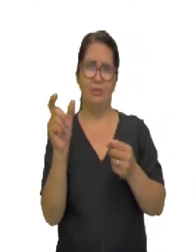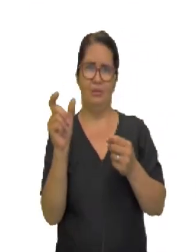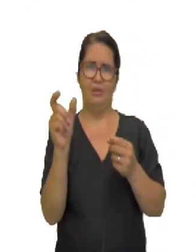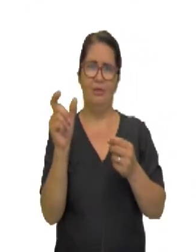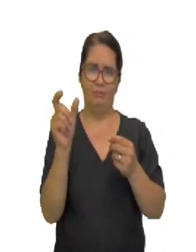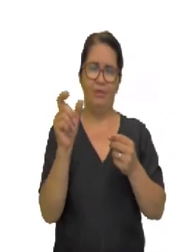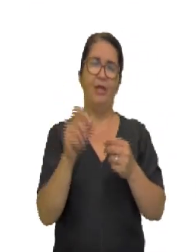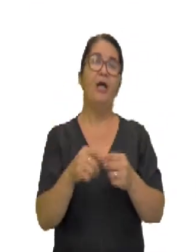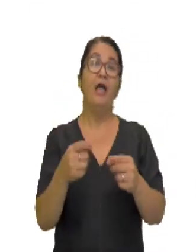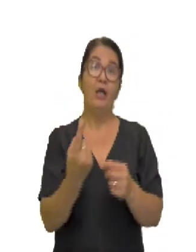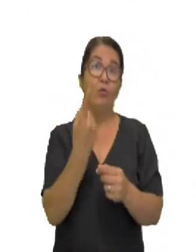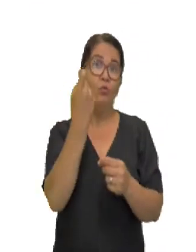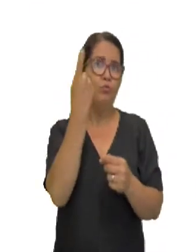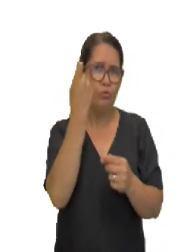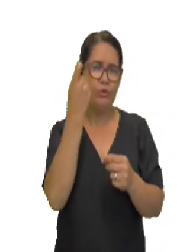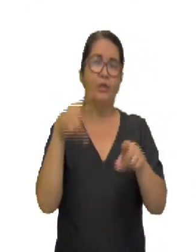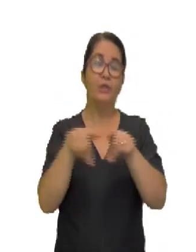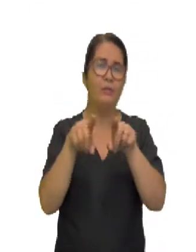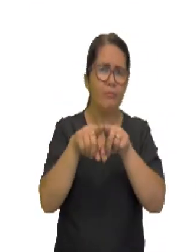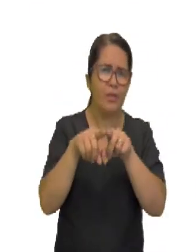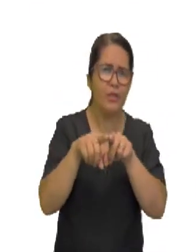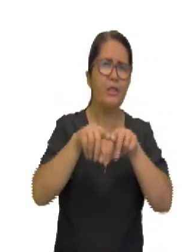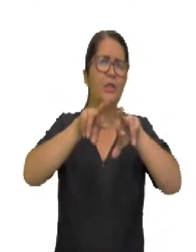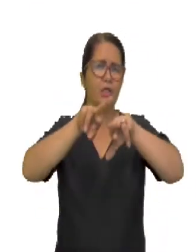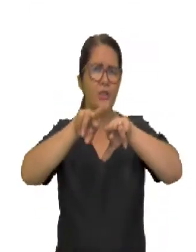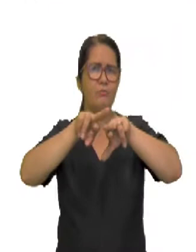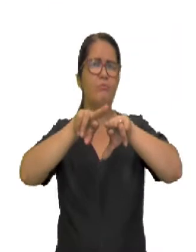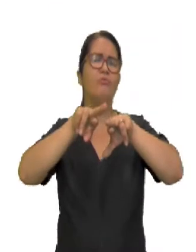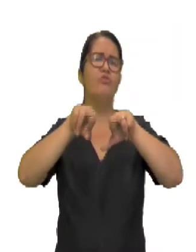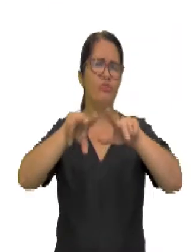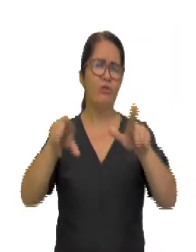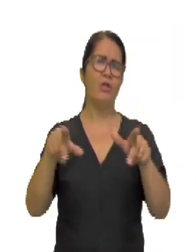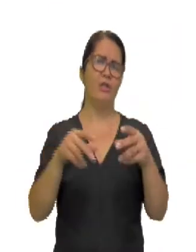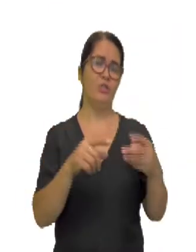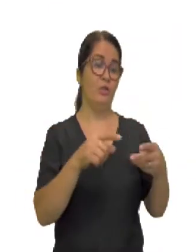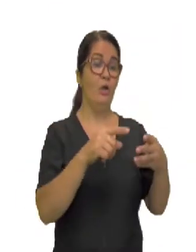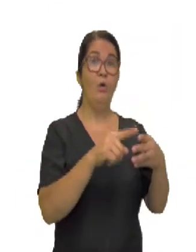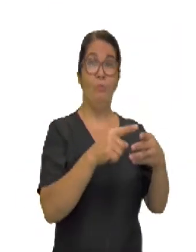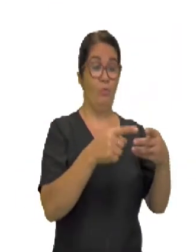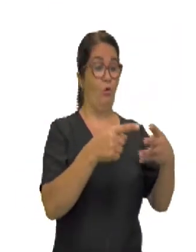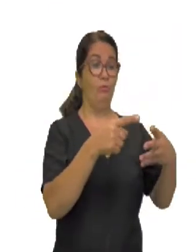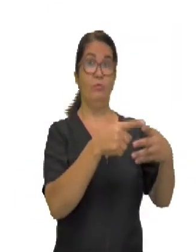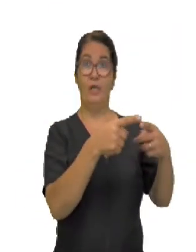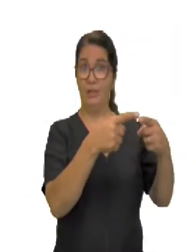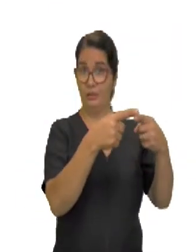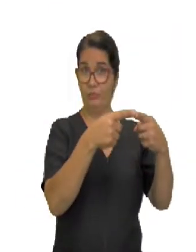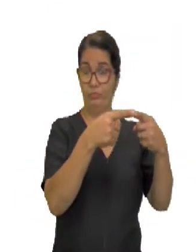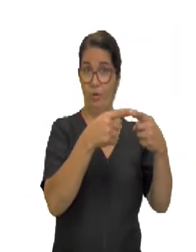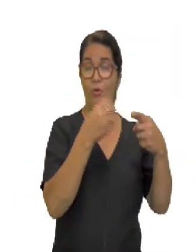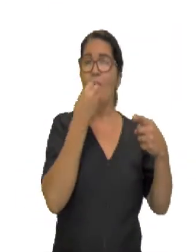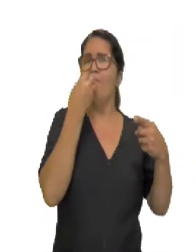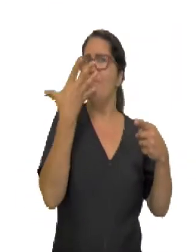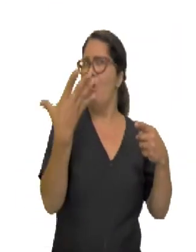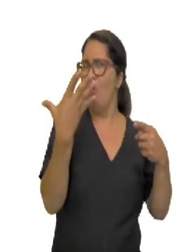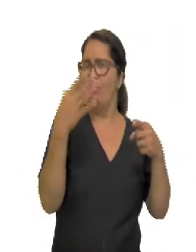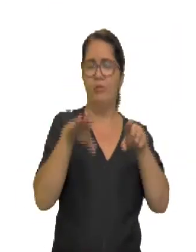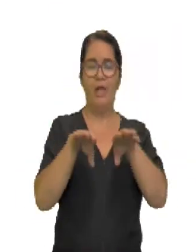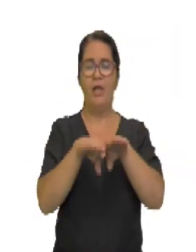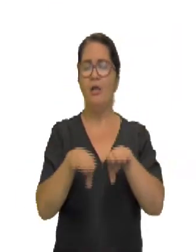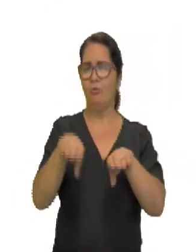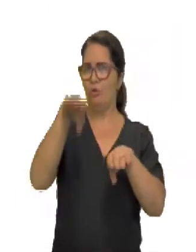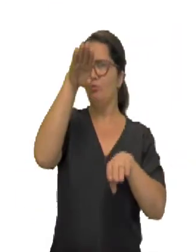Por exemplo, ó, vou dar um exemplo claro. Se eu quero dizer bom no grau superior,